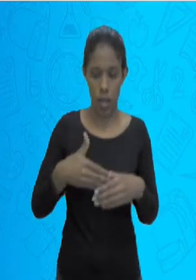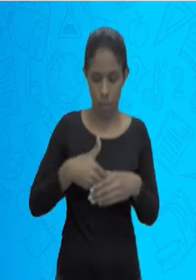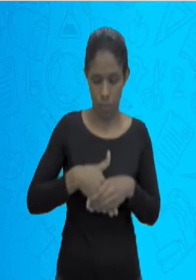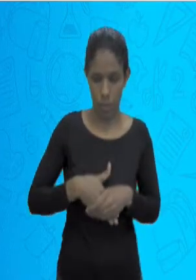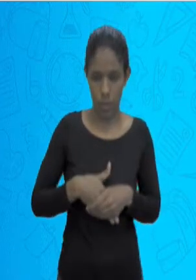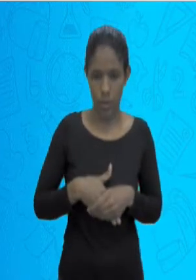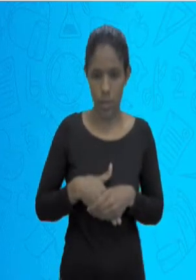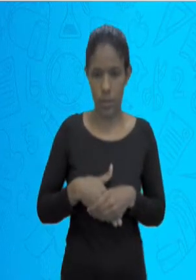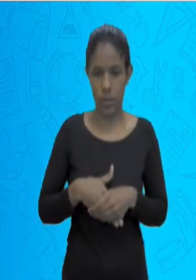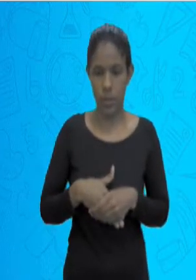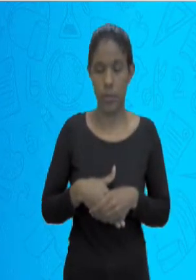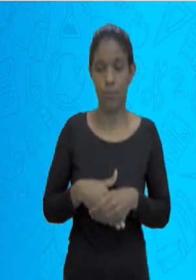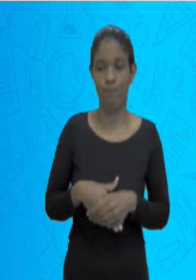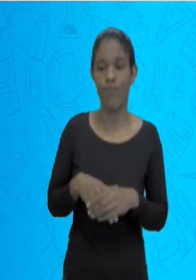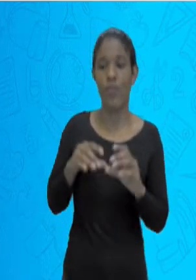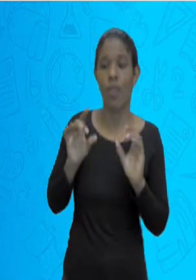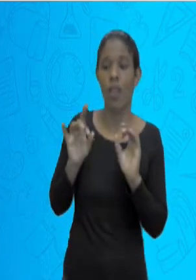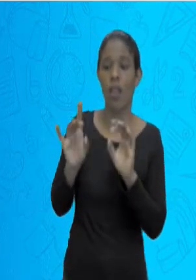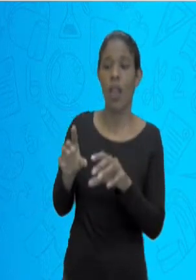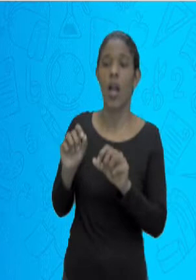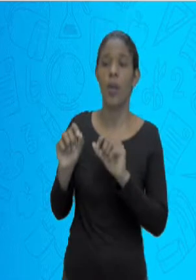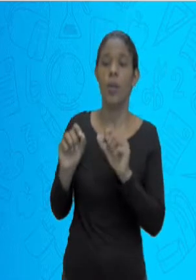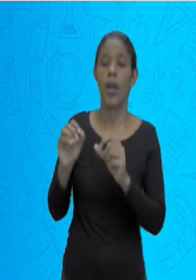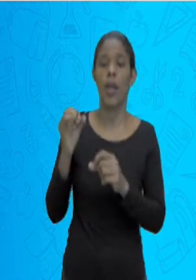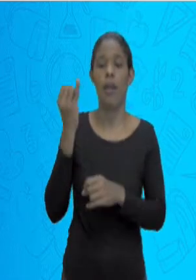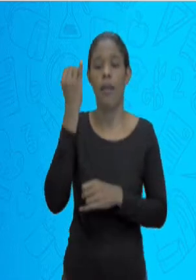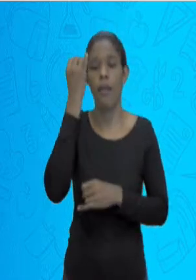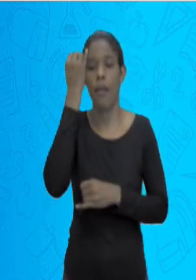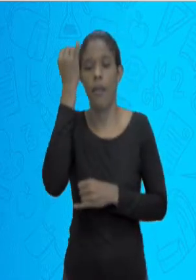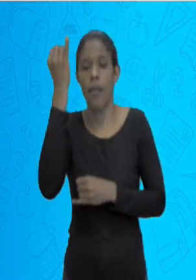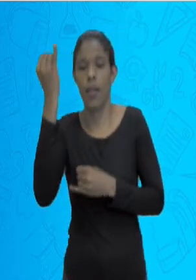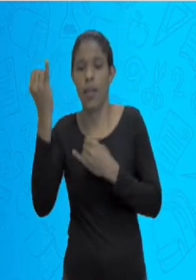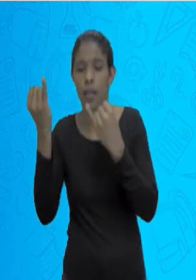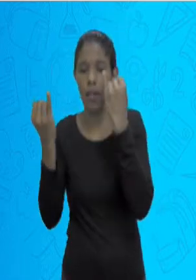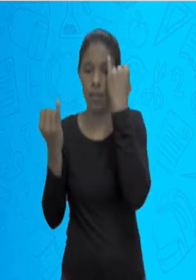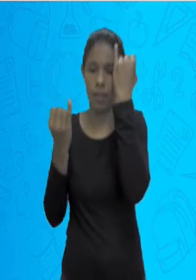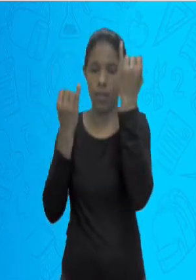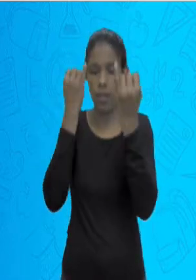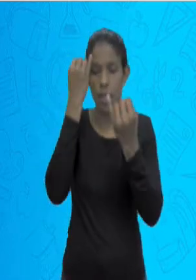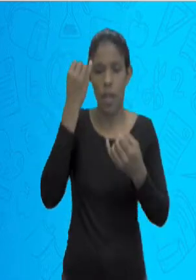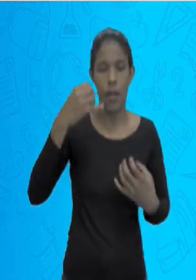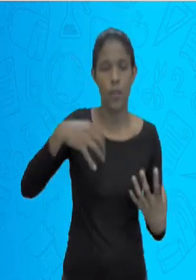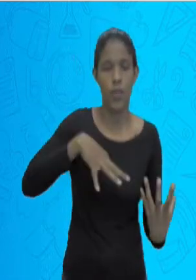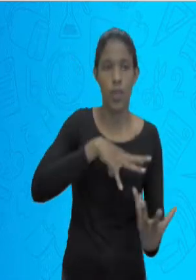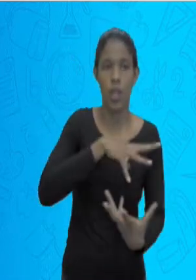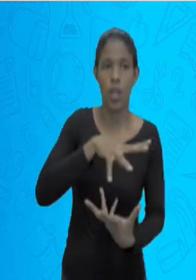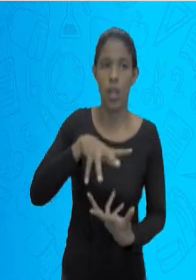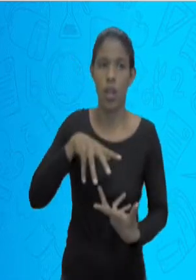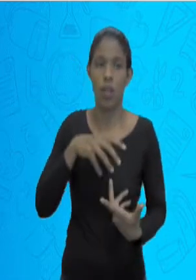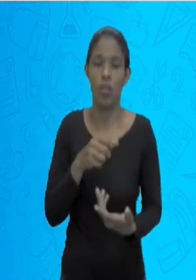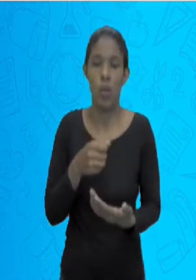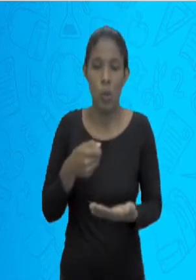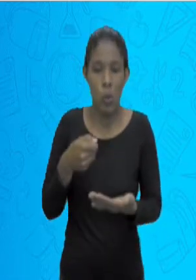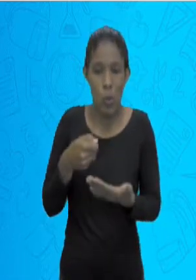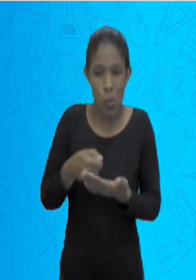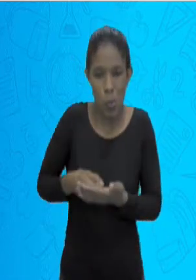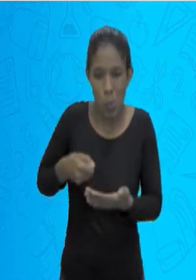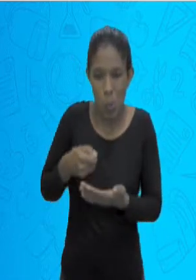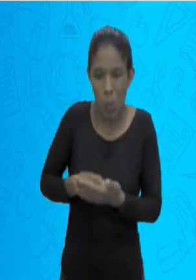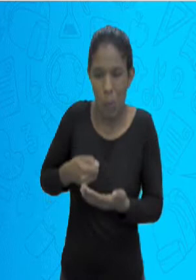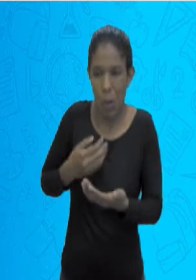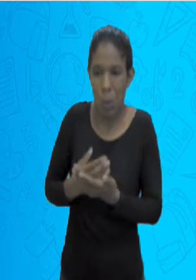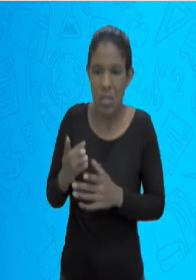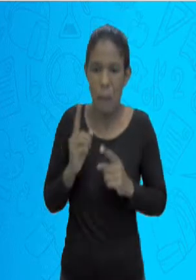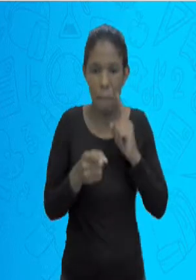de limitação de poder, ele censura a imprensa, suprime as liberdades